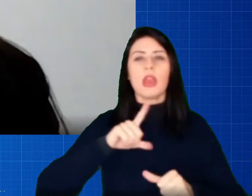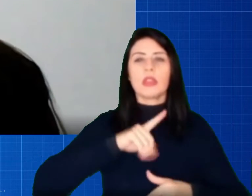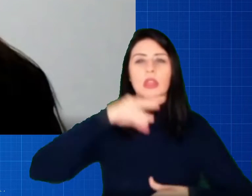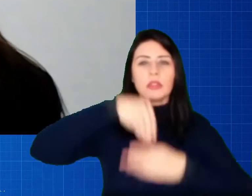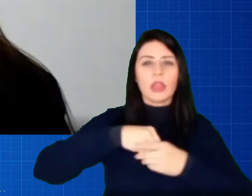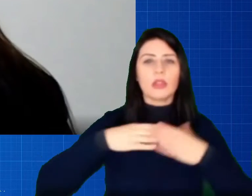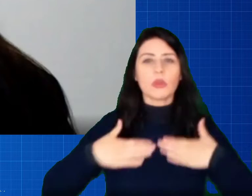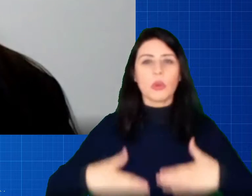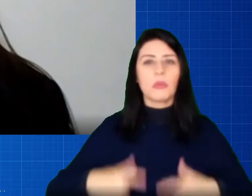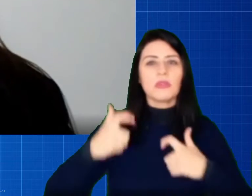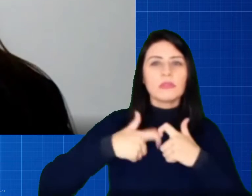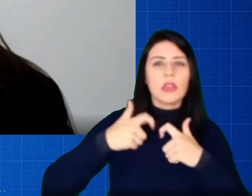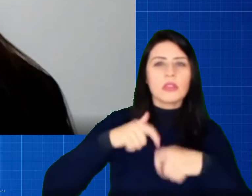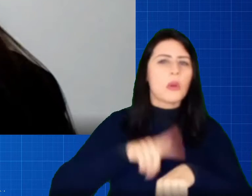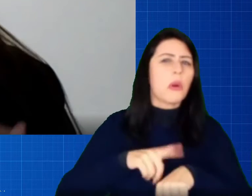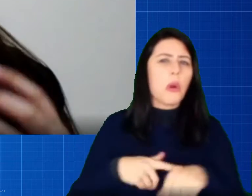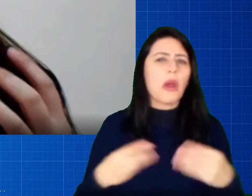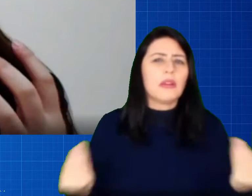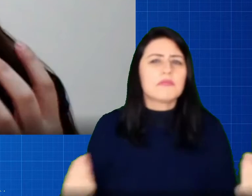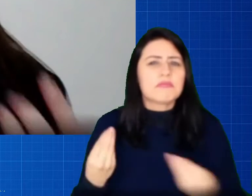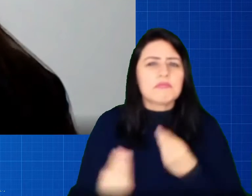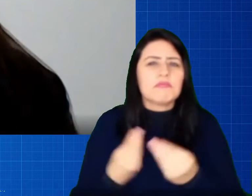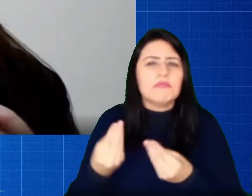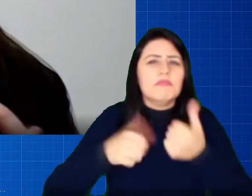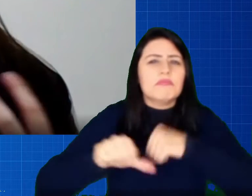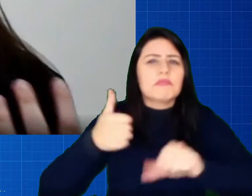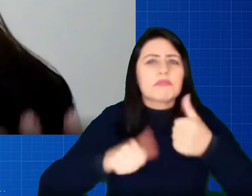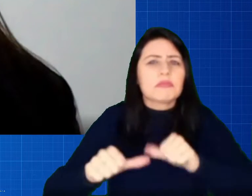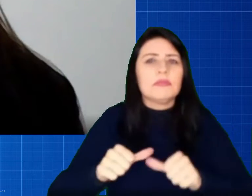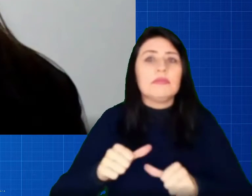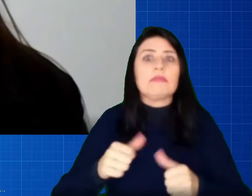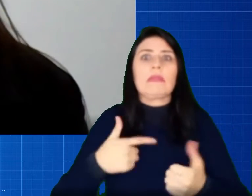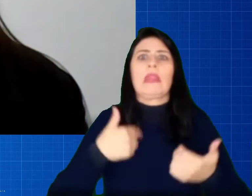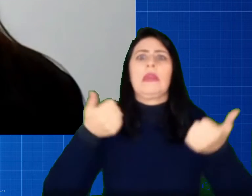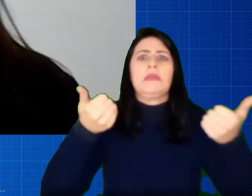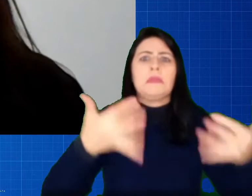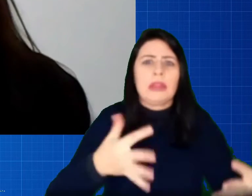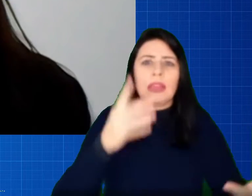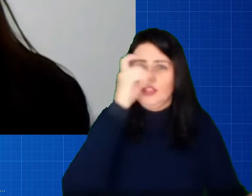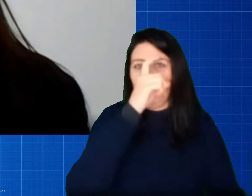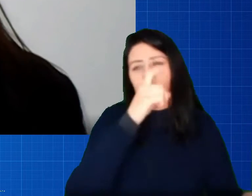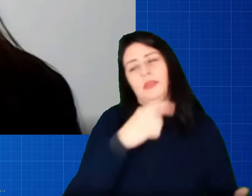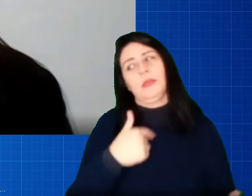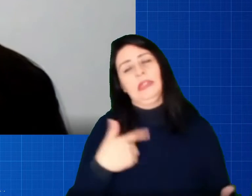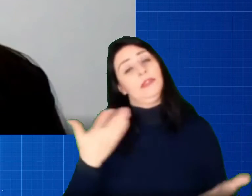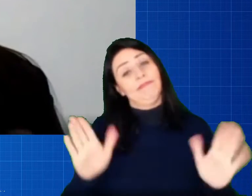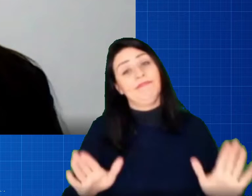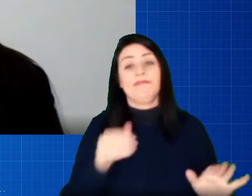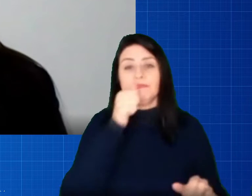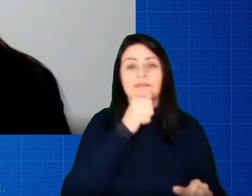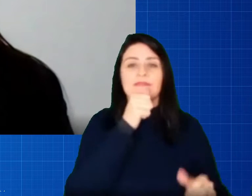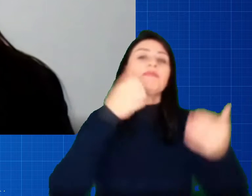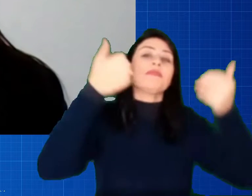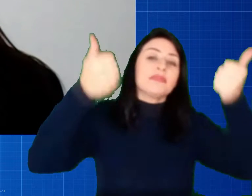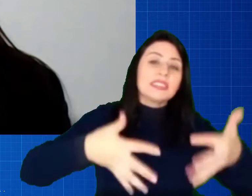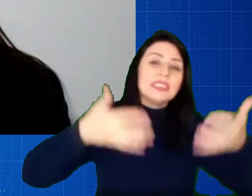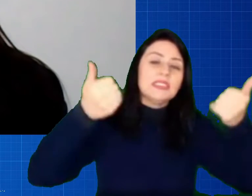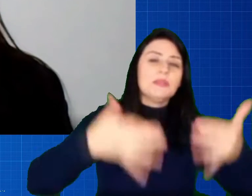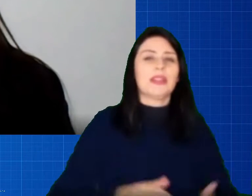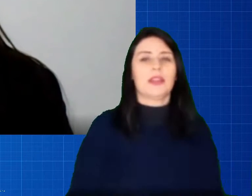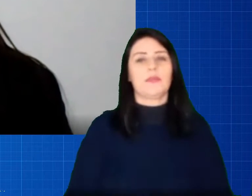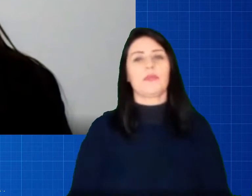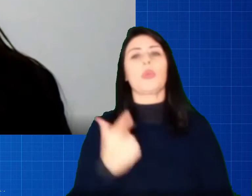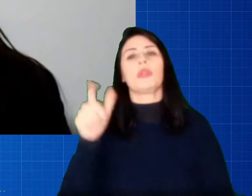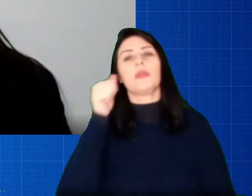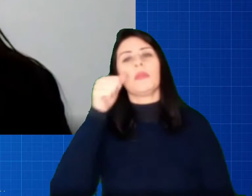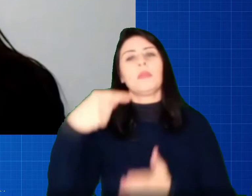gente está fazendo sexo? Falei, sabe, tipo, então, para explicar isso para ela foi difícil, eu expliquei. Aí uma outra perguntou para mim assim, o